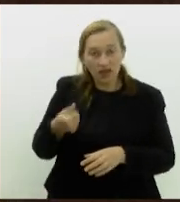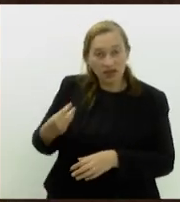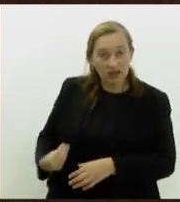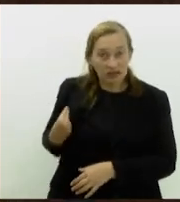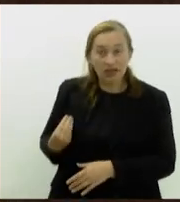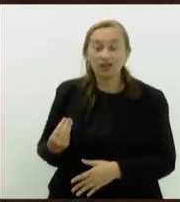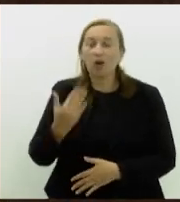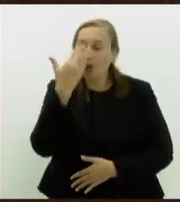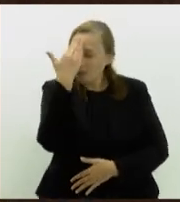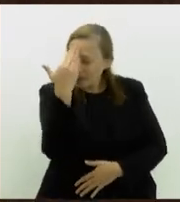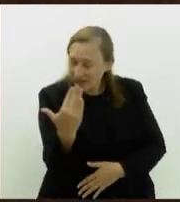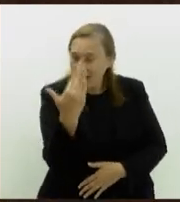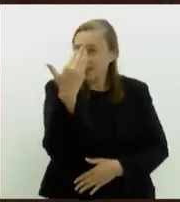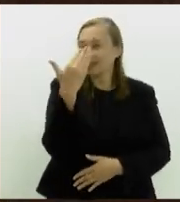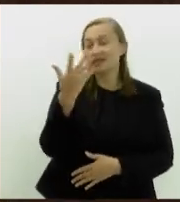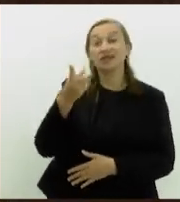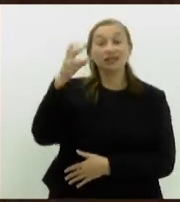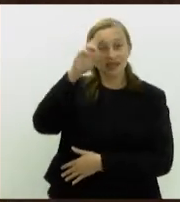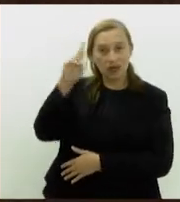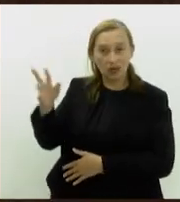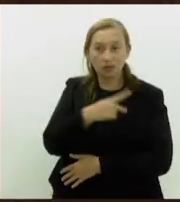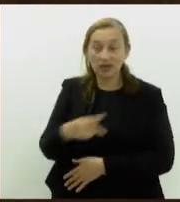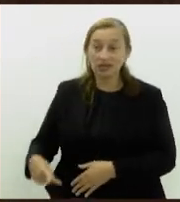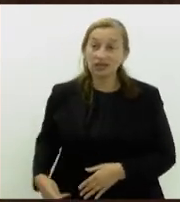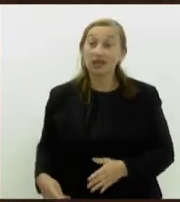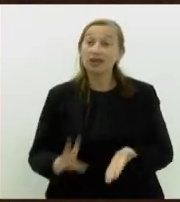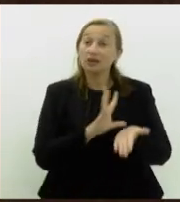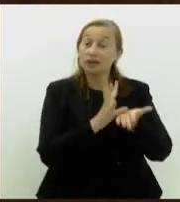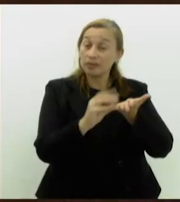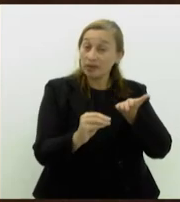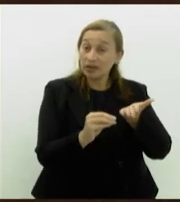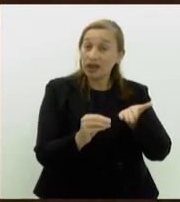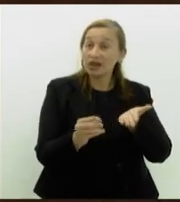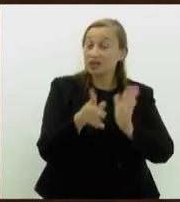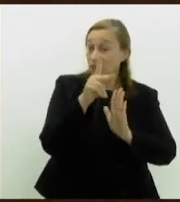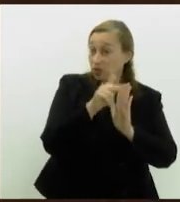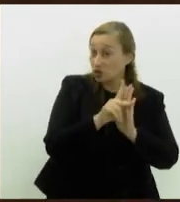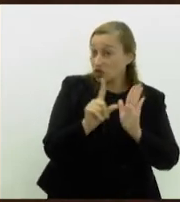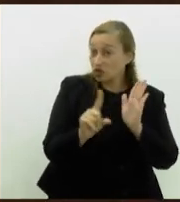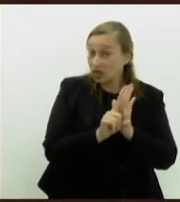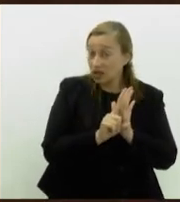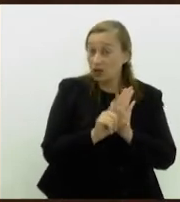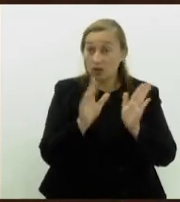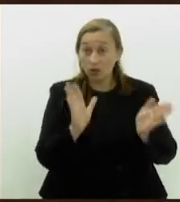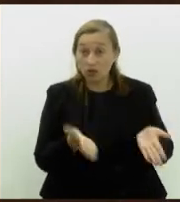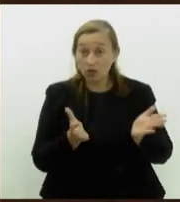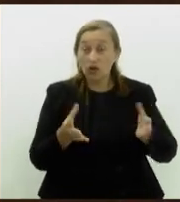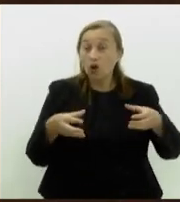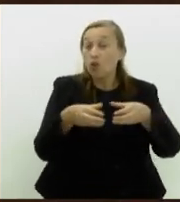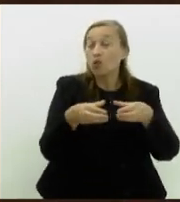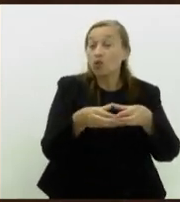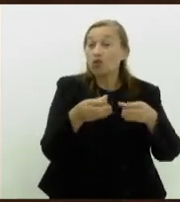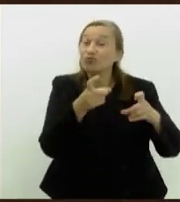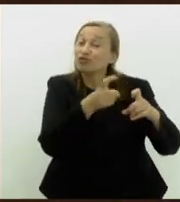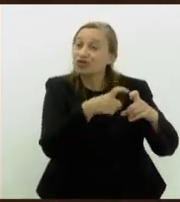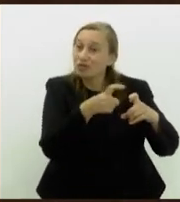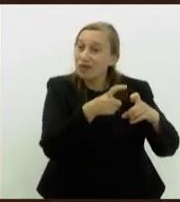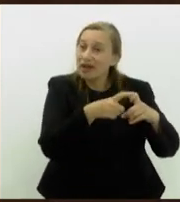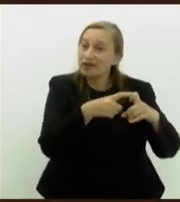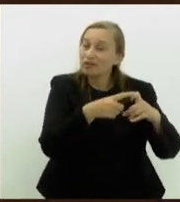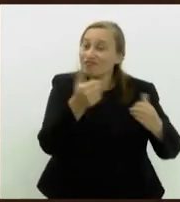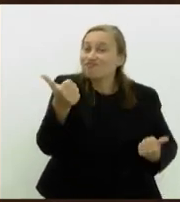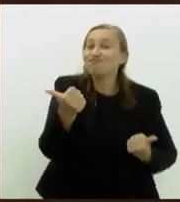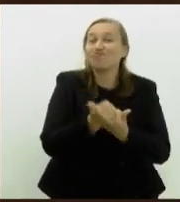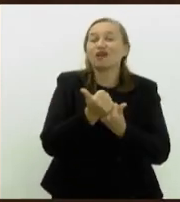vida. Muito obrigado, senhor presidente, por pautar este projeto. Foi um grupo de médicos que me